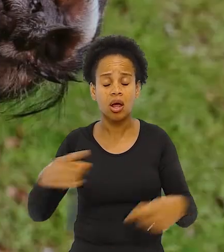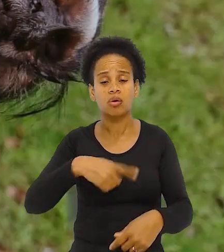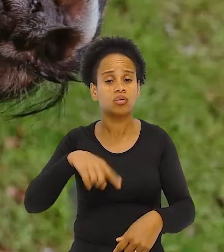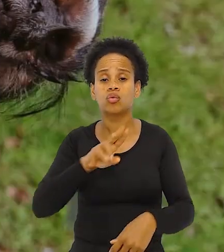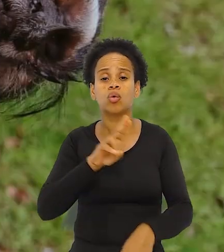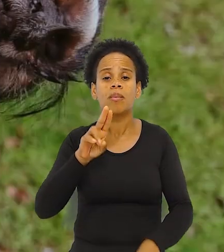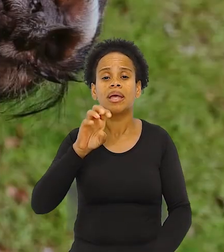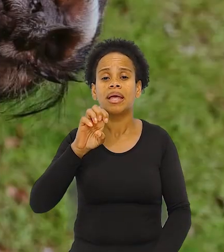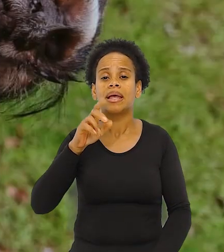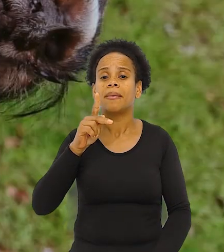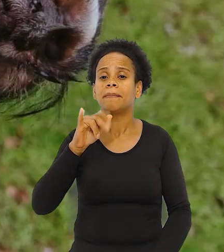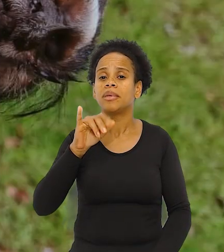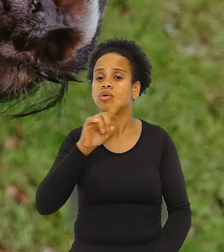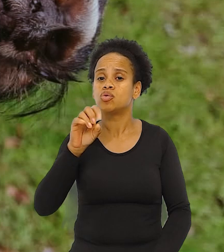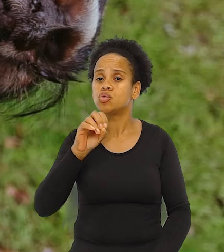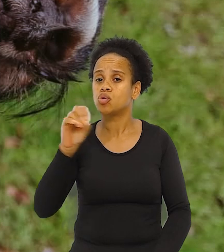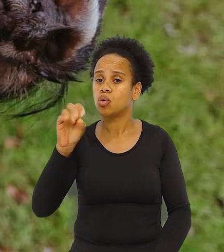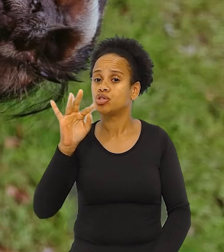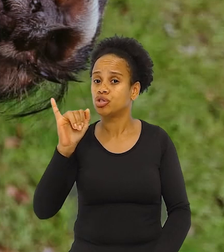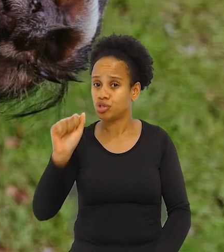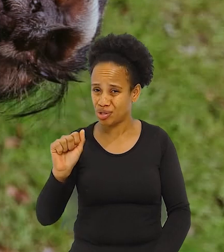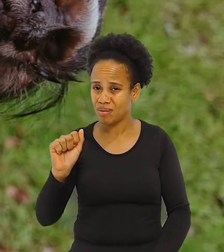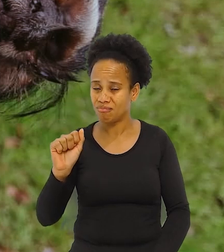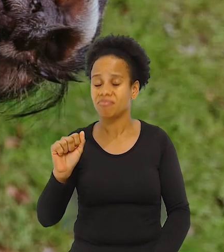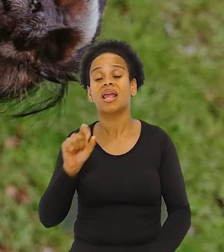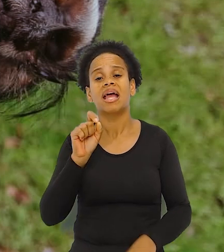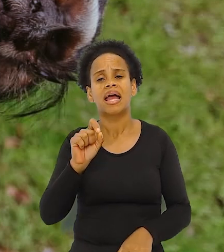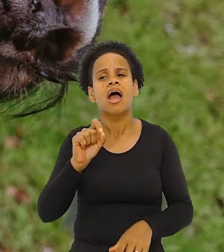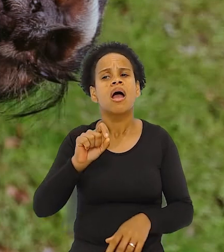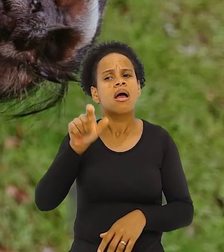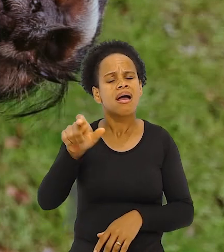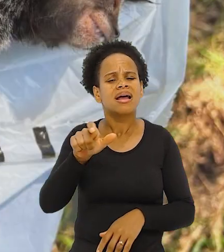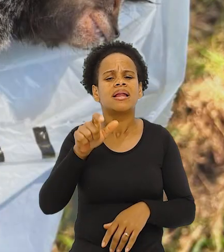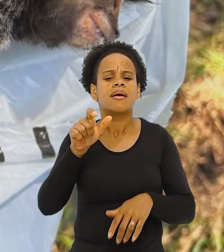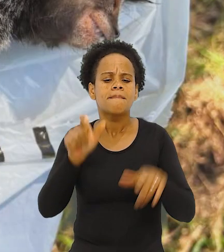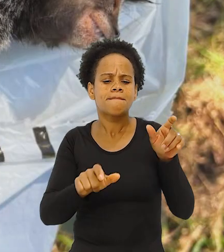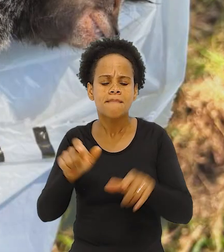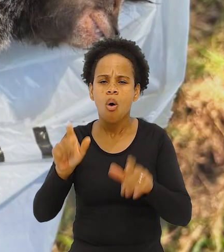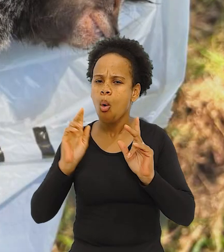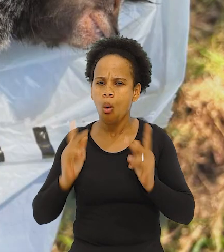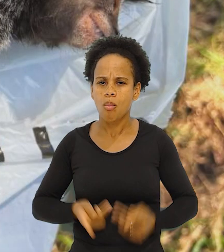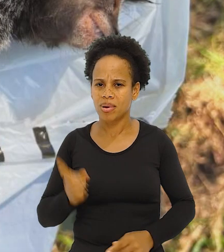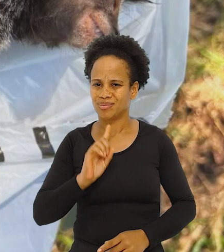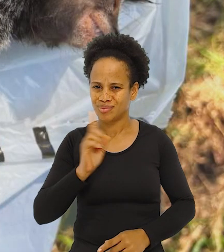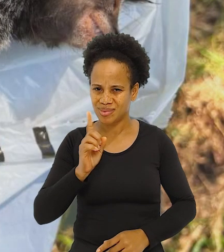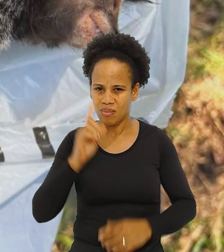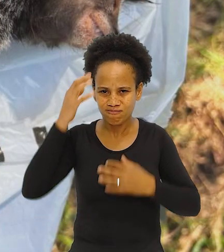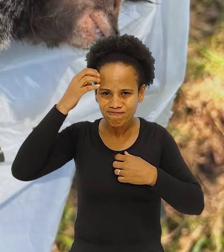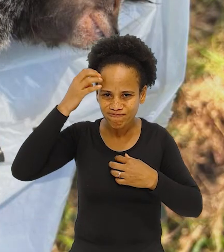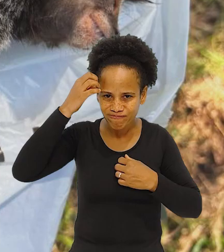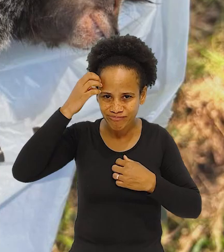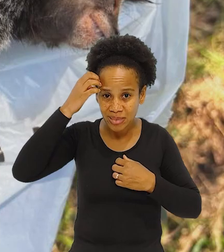epizootia. A vigilância de epizootias de primatas não humanos é uma ferramenta fundamental,